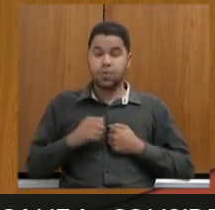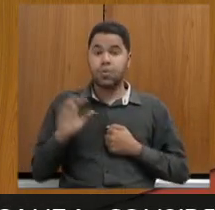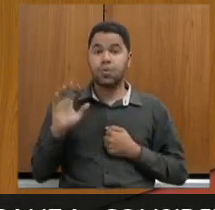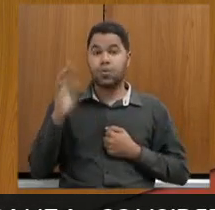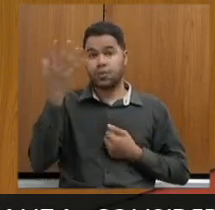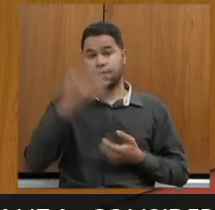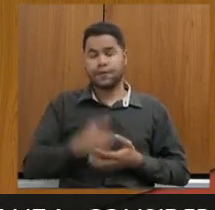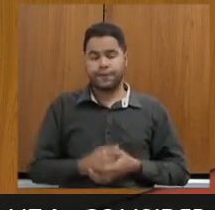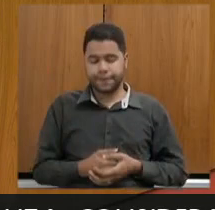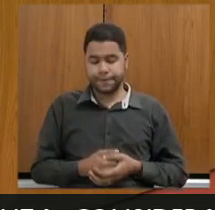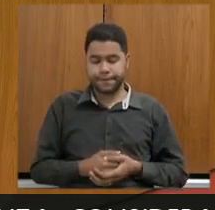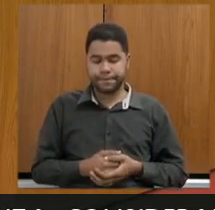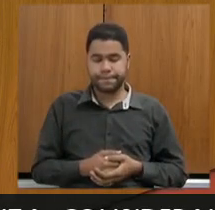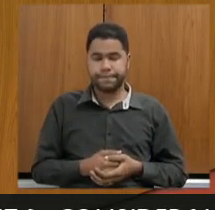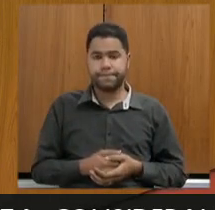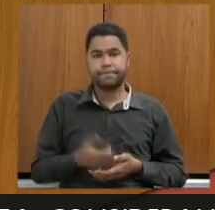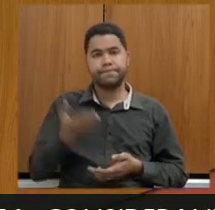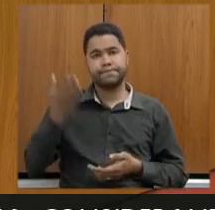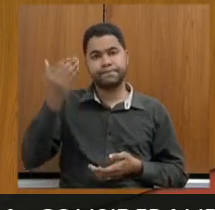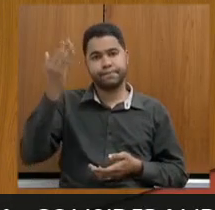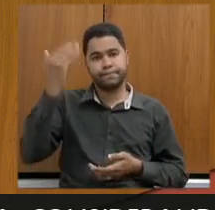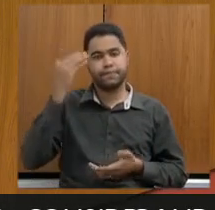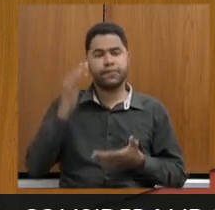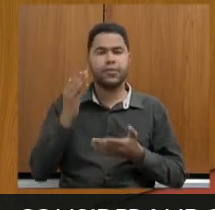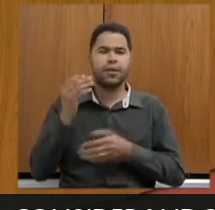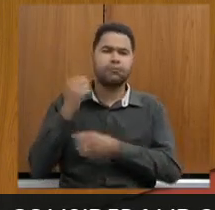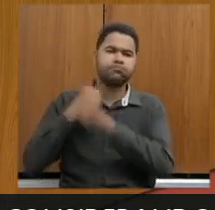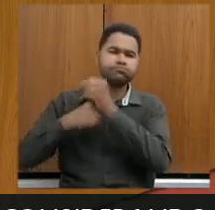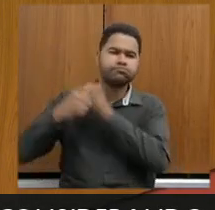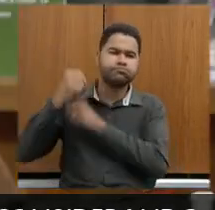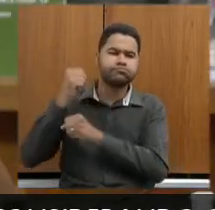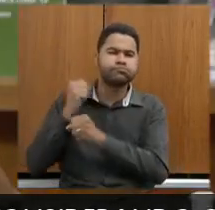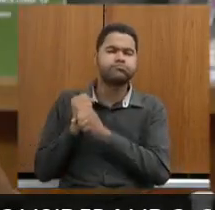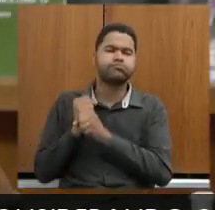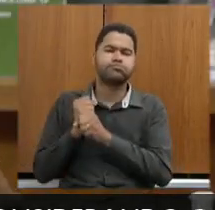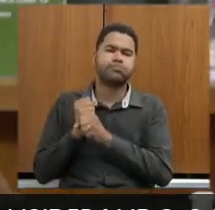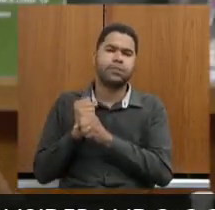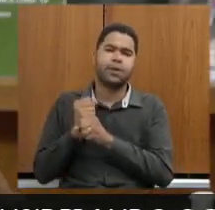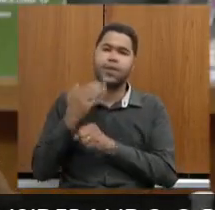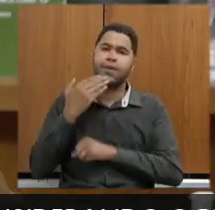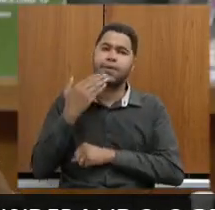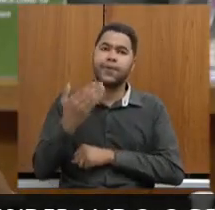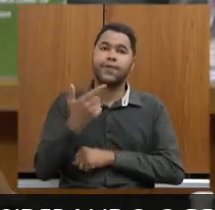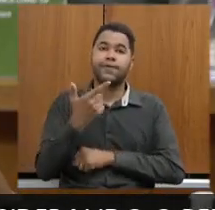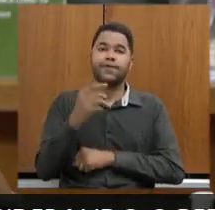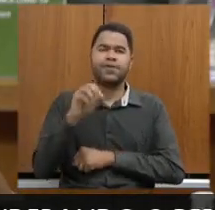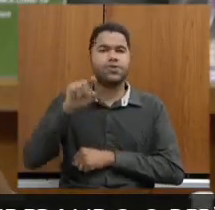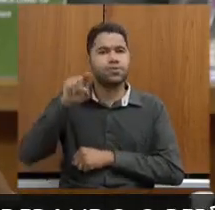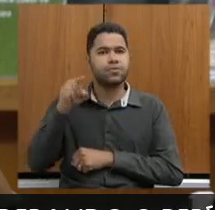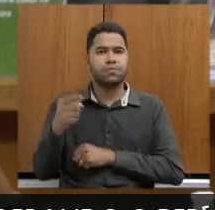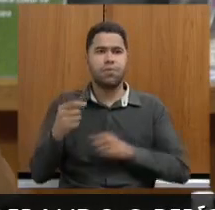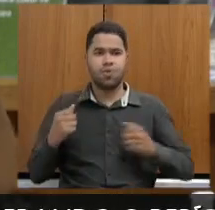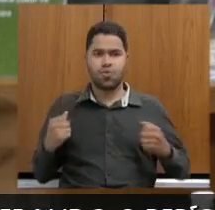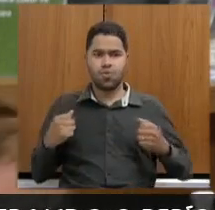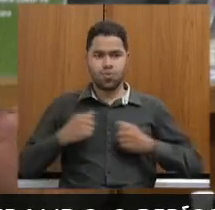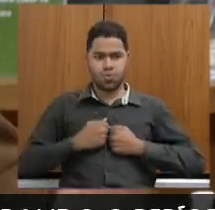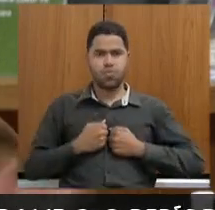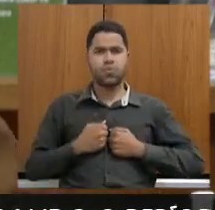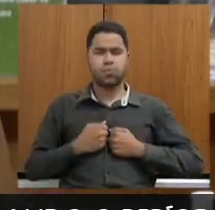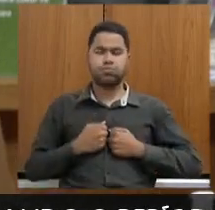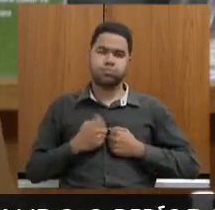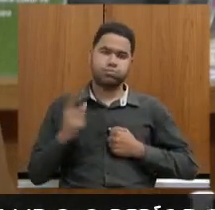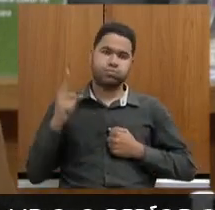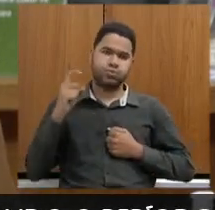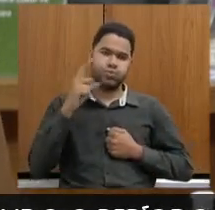acontece é anos alguns anos atrás né a gente fez aquisição lá de 20 mil colete então assim que tinha